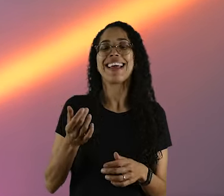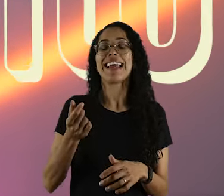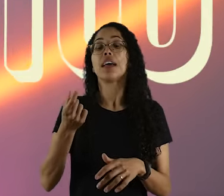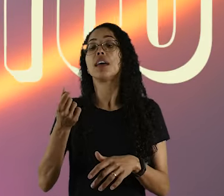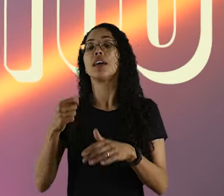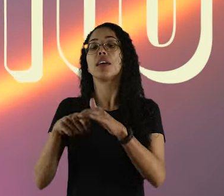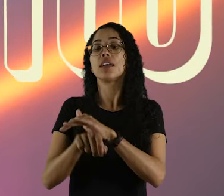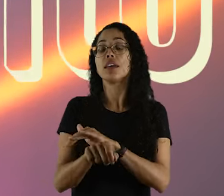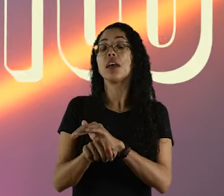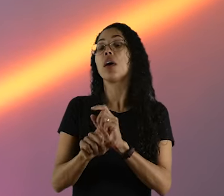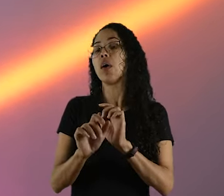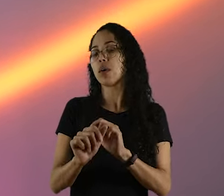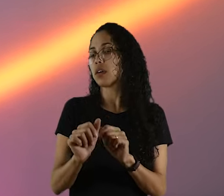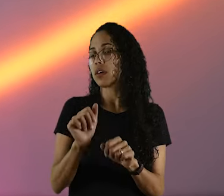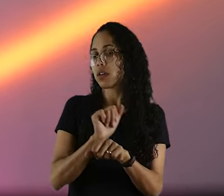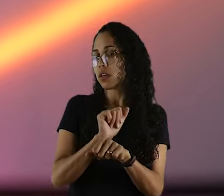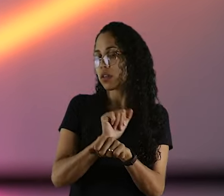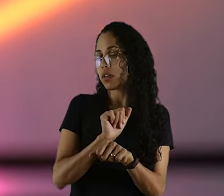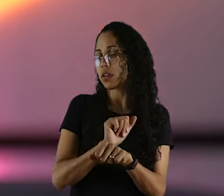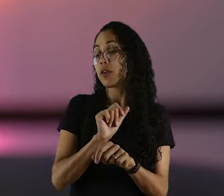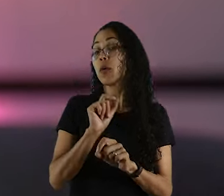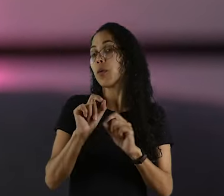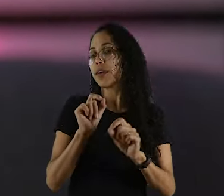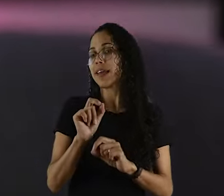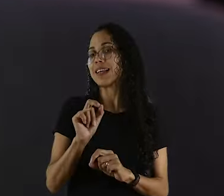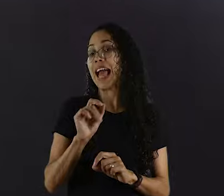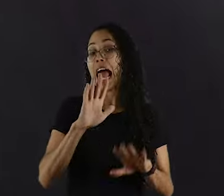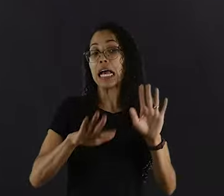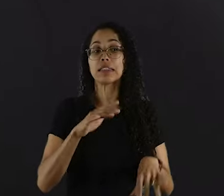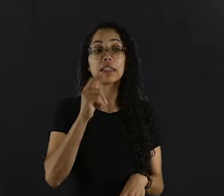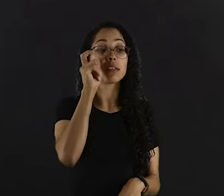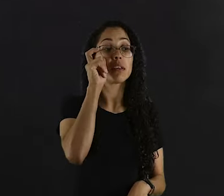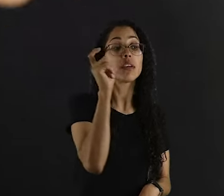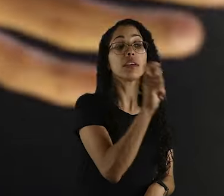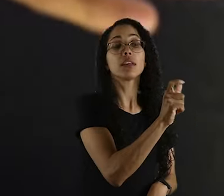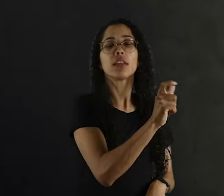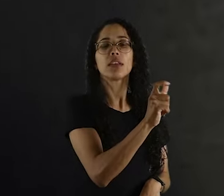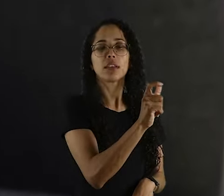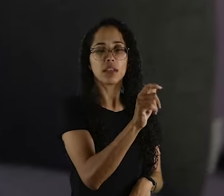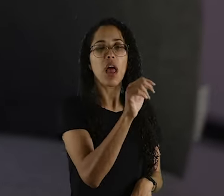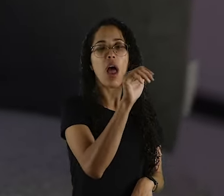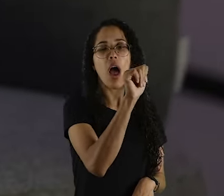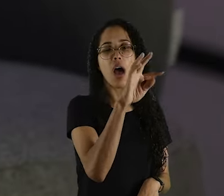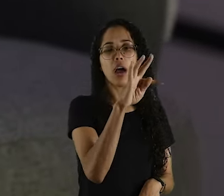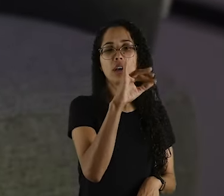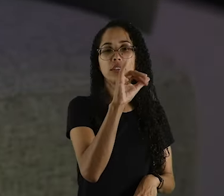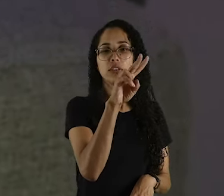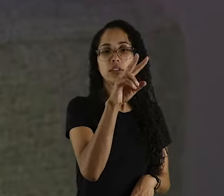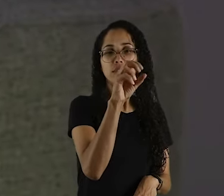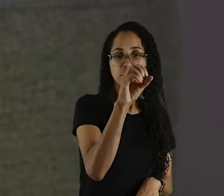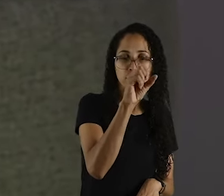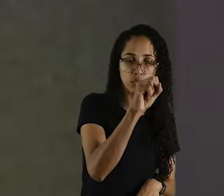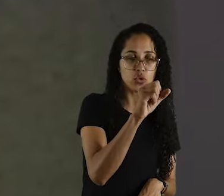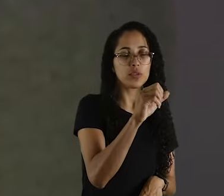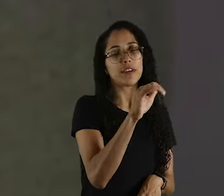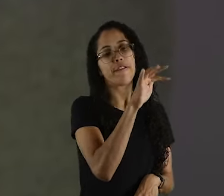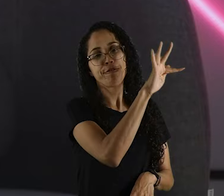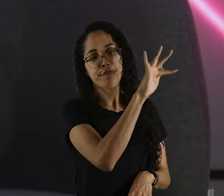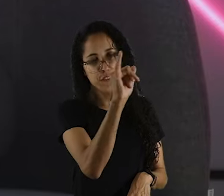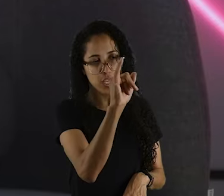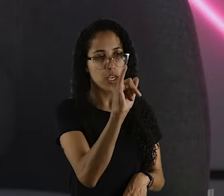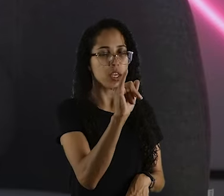reserva de investimento, porque eu deixo parado um pedacinho dela para caso, poxa, esse fundo tá